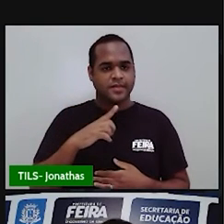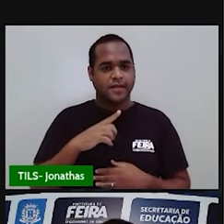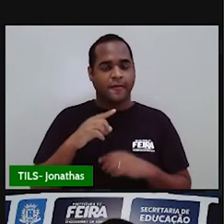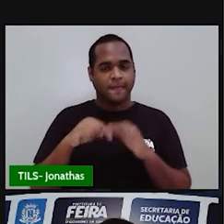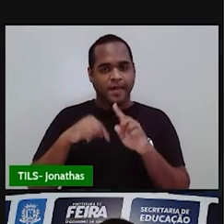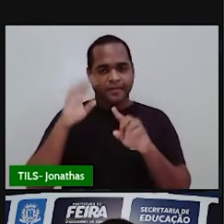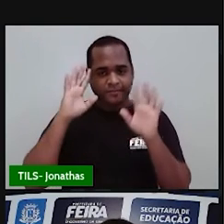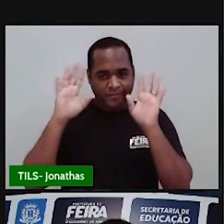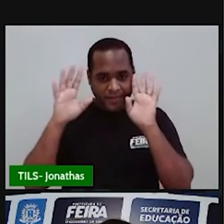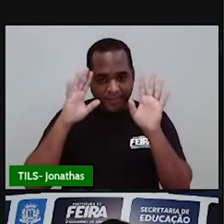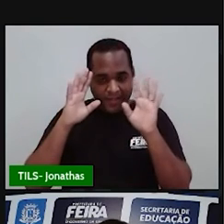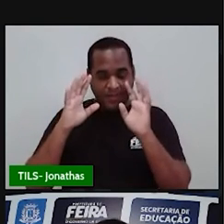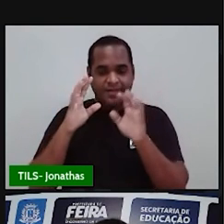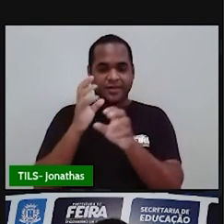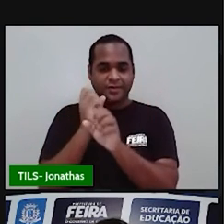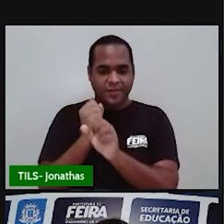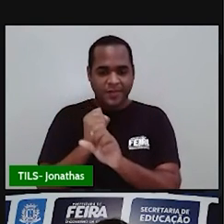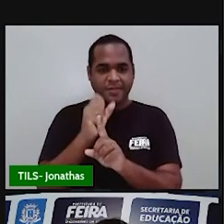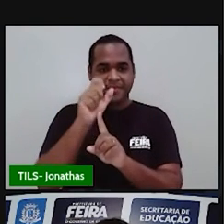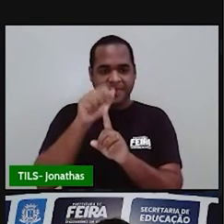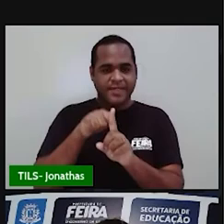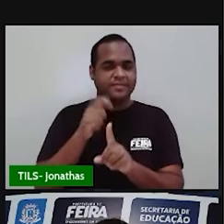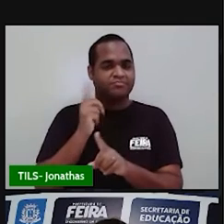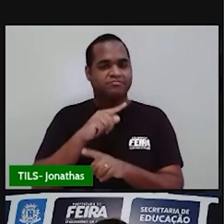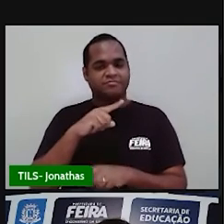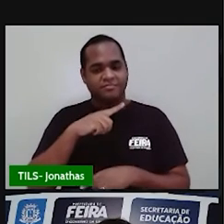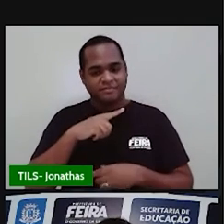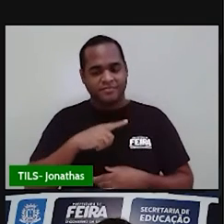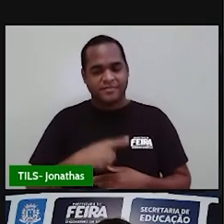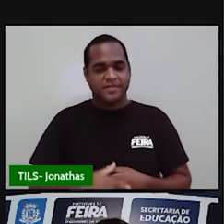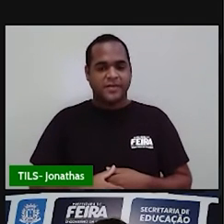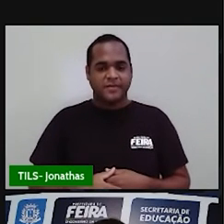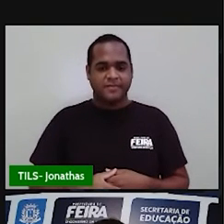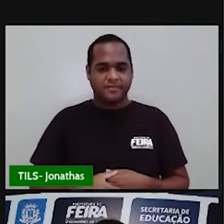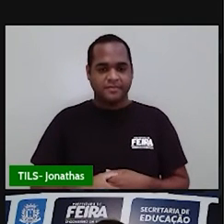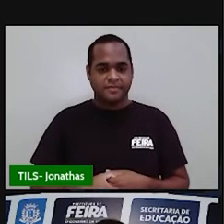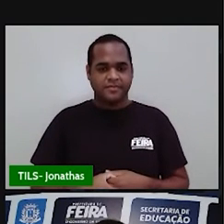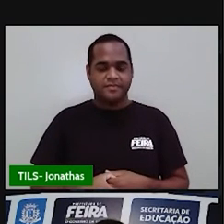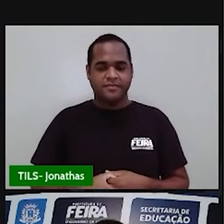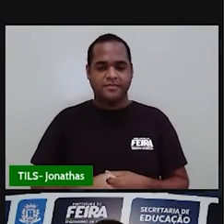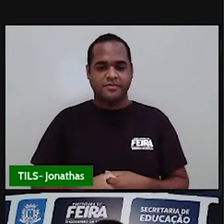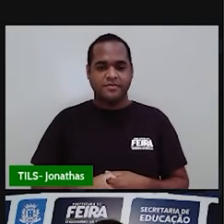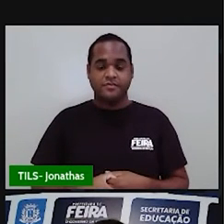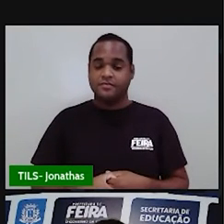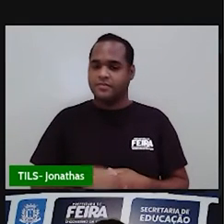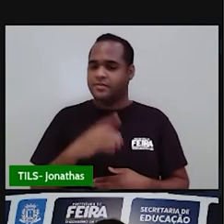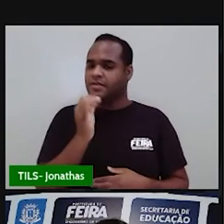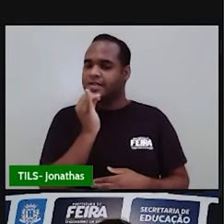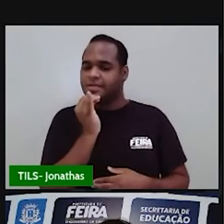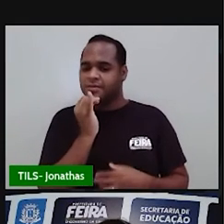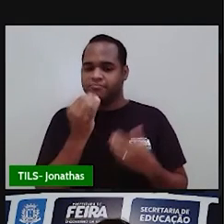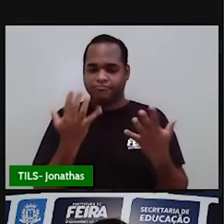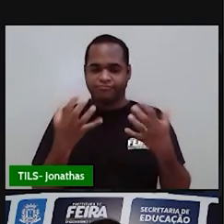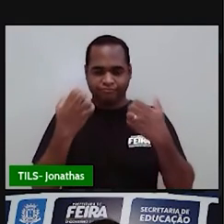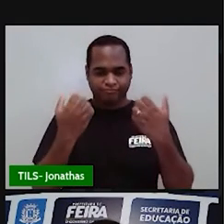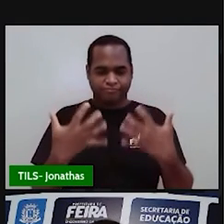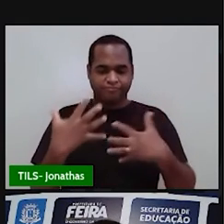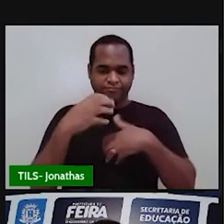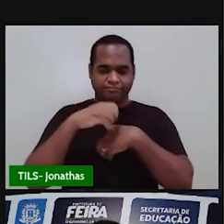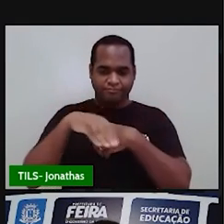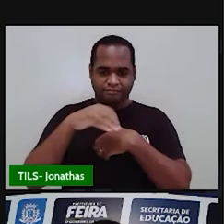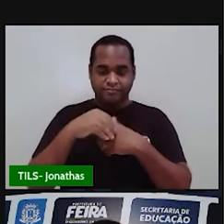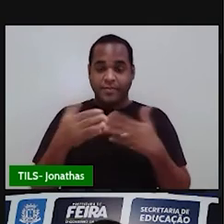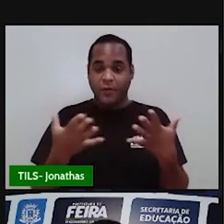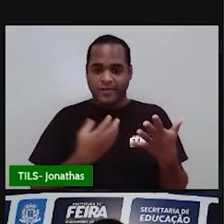nesse consumo durante um mês. Então vamos lá, olha só esse exemplozinho que eu trago aí para você. Estou